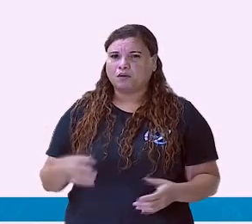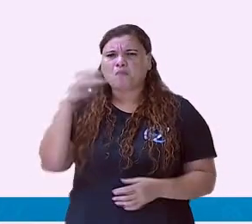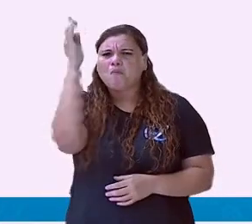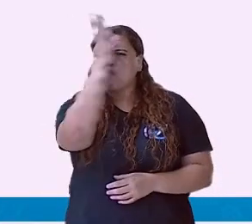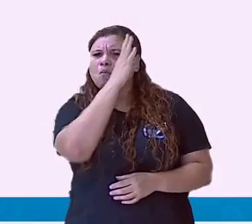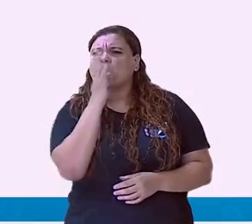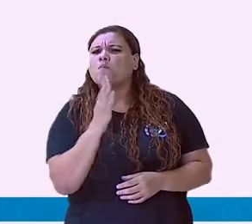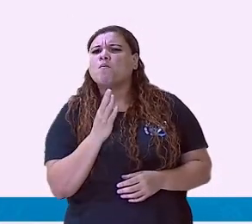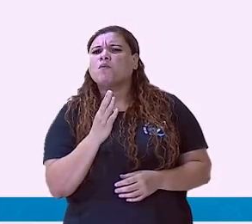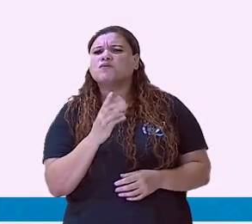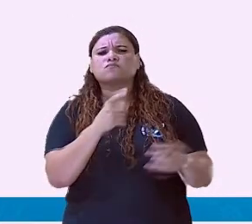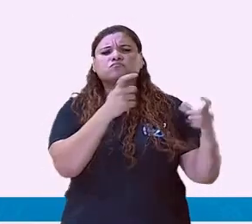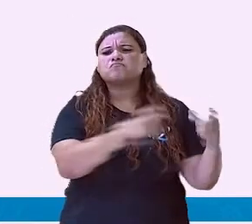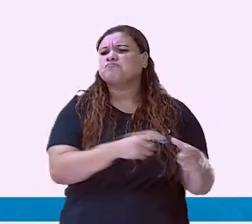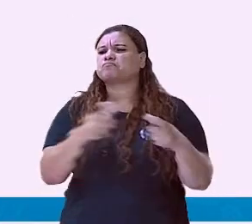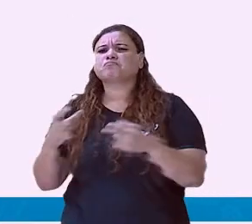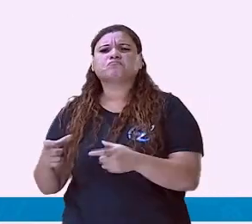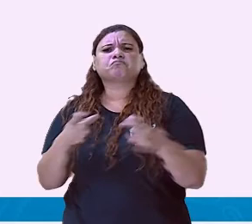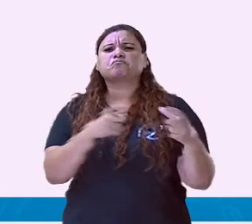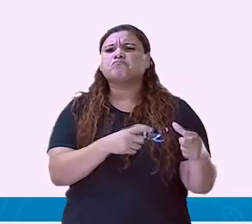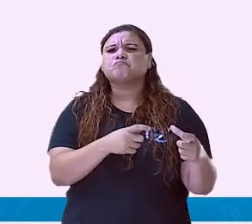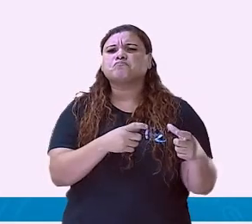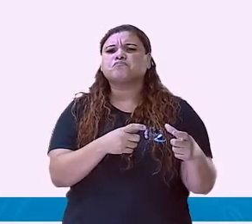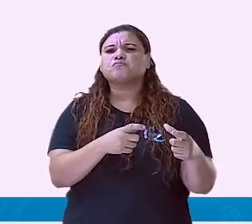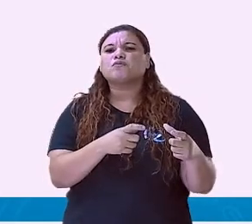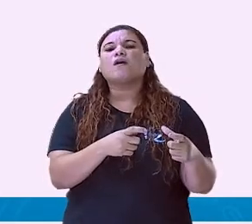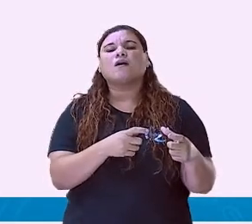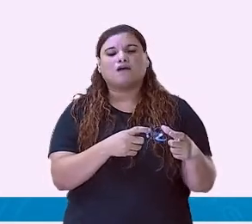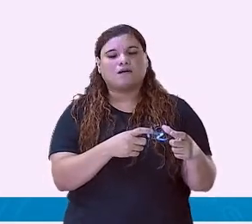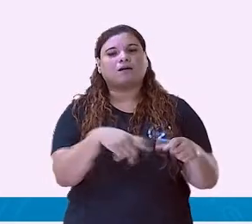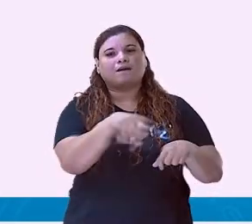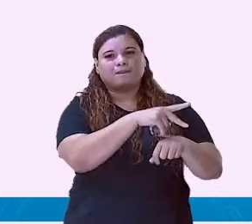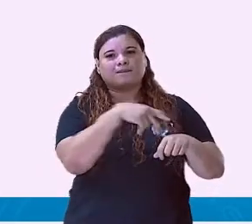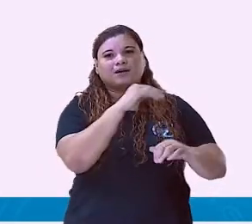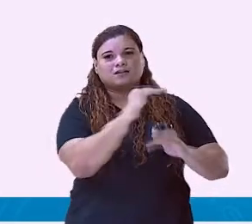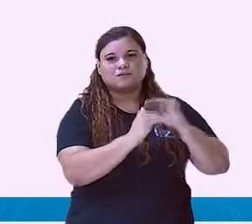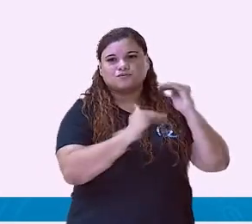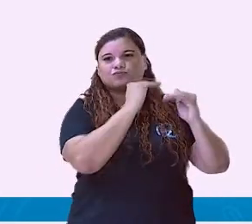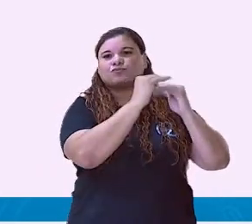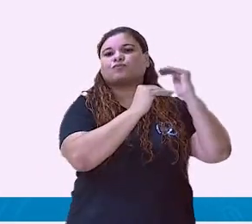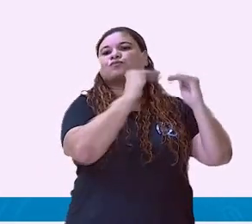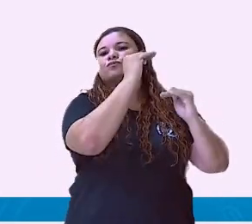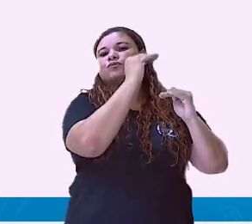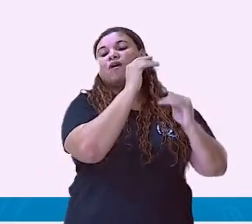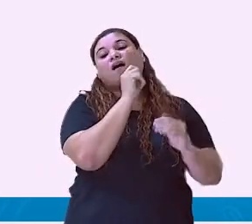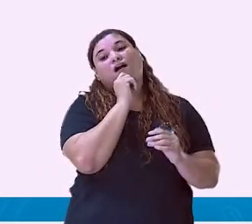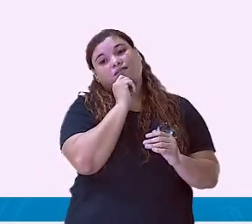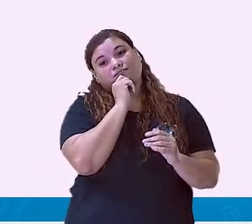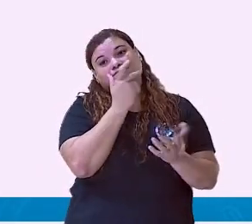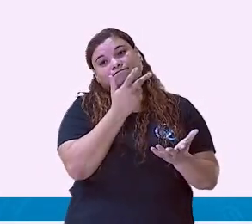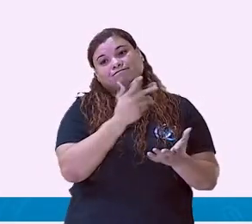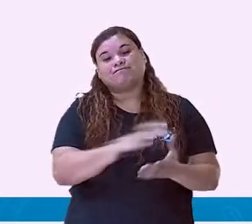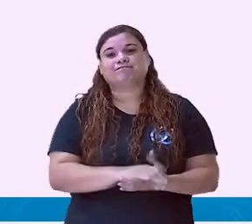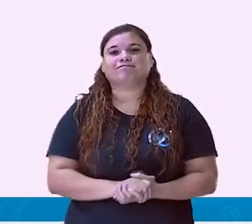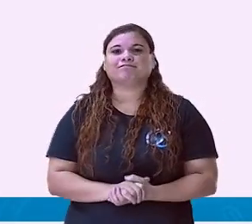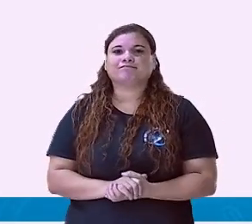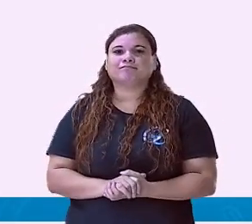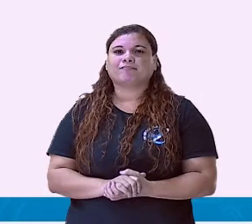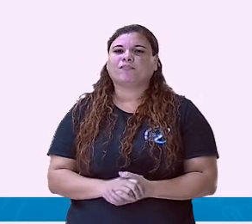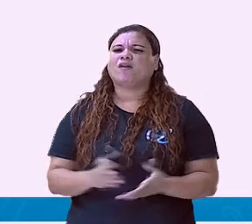países em desenvolvimento. Principal característica da maioria dos países